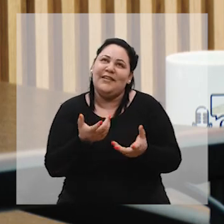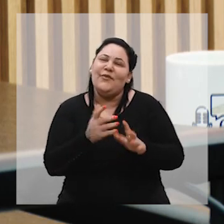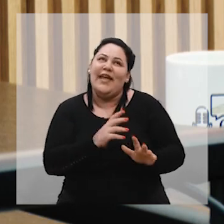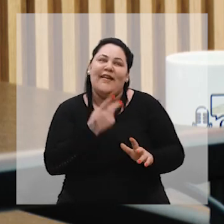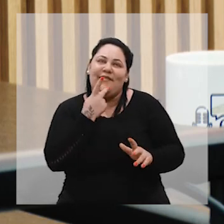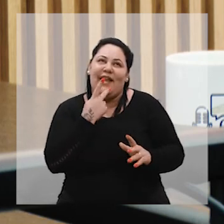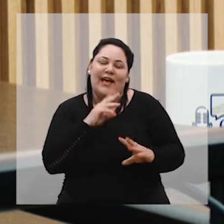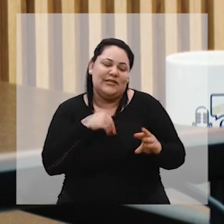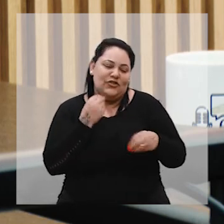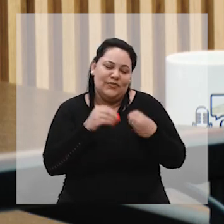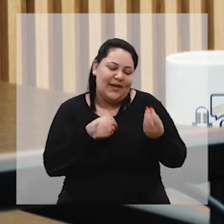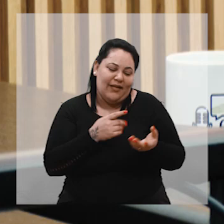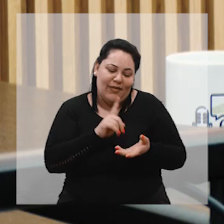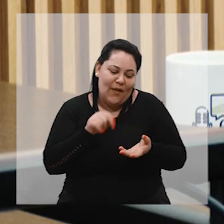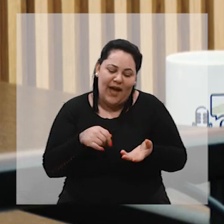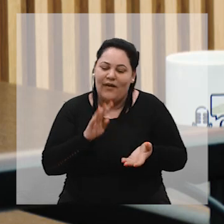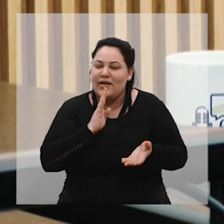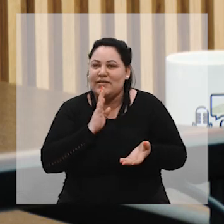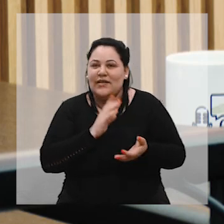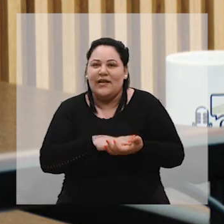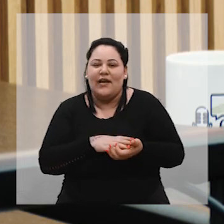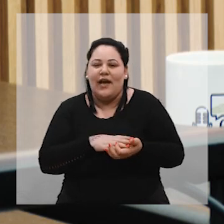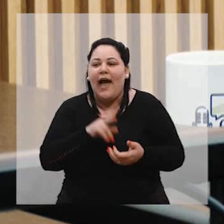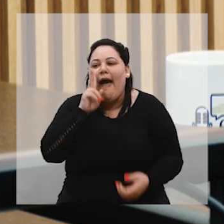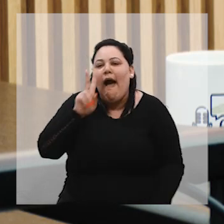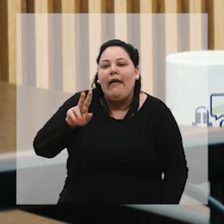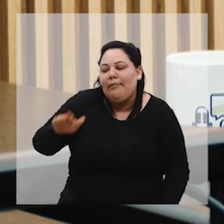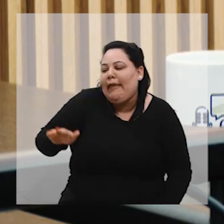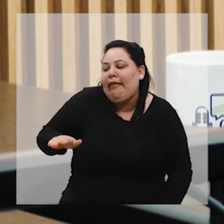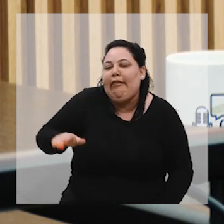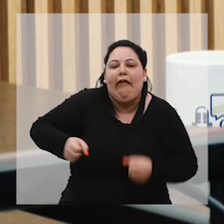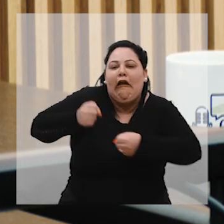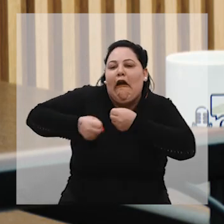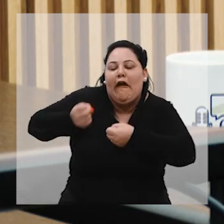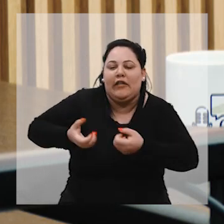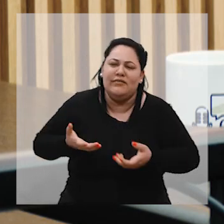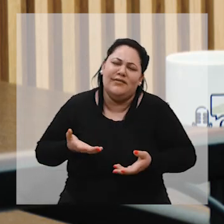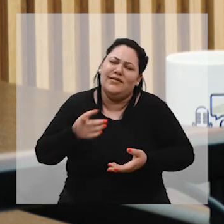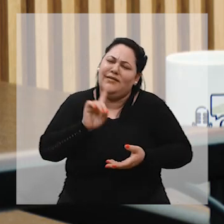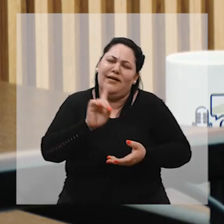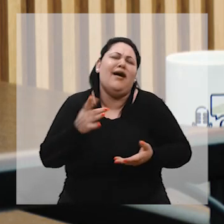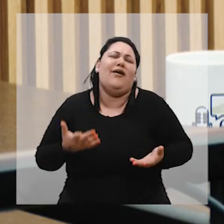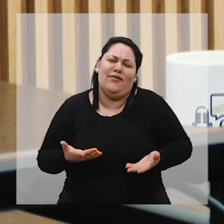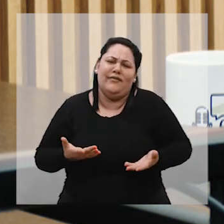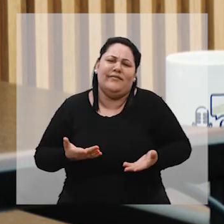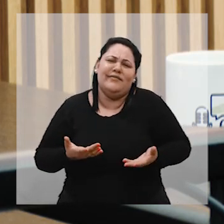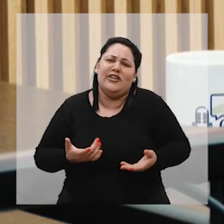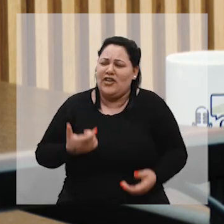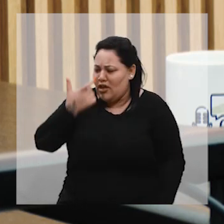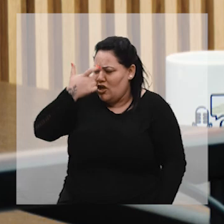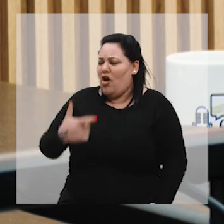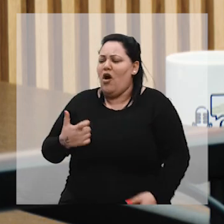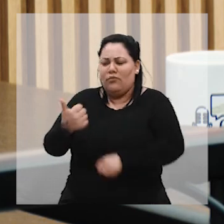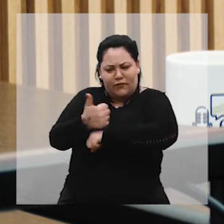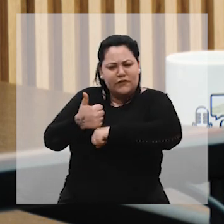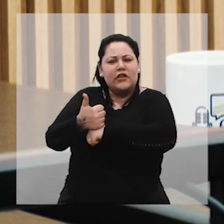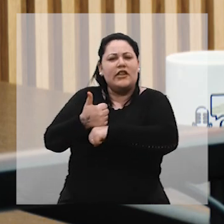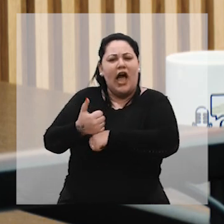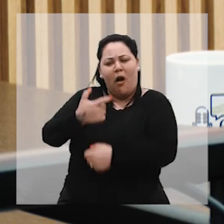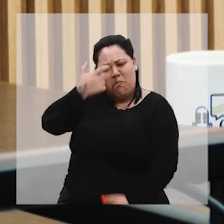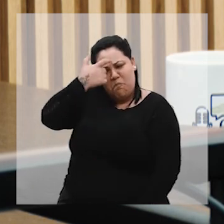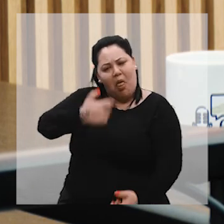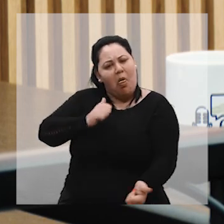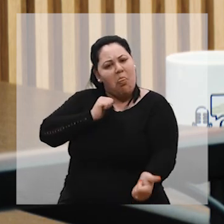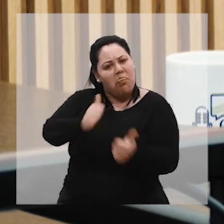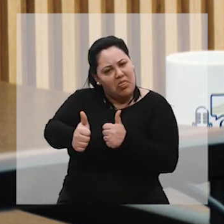um pouco desses sentimentos, assim, a gente não quer ser reconhecido como, olha os gurizinhos correndo. Sim. A gente quer chegar lá num lugar e